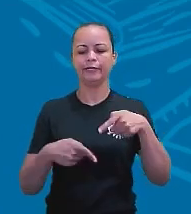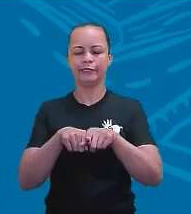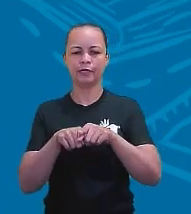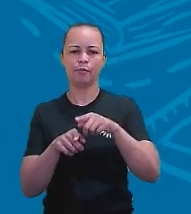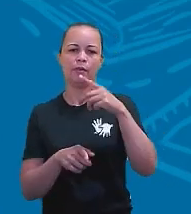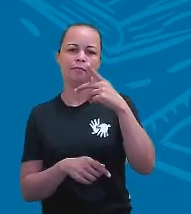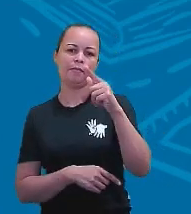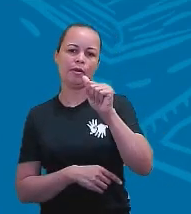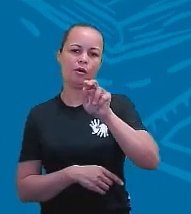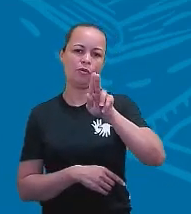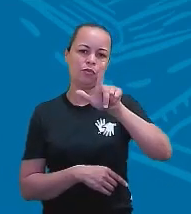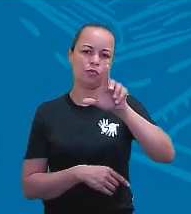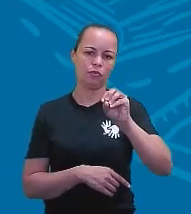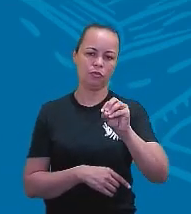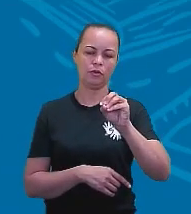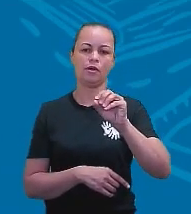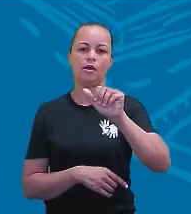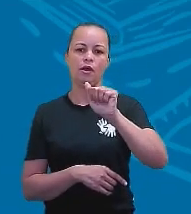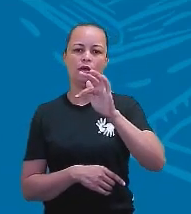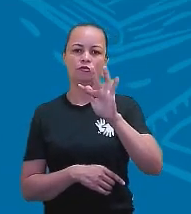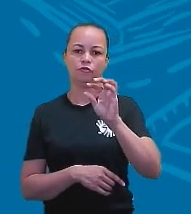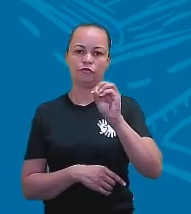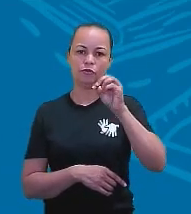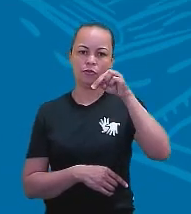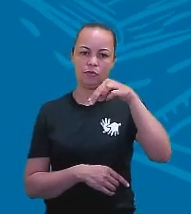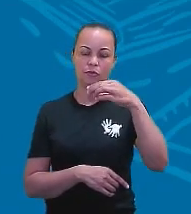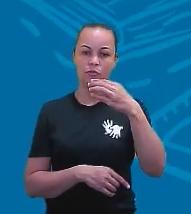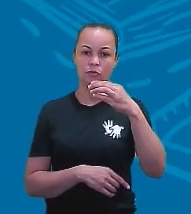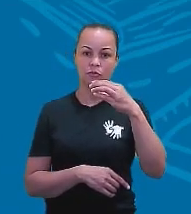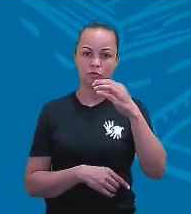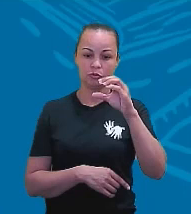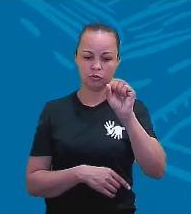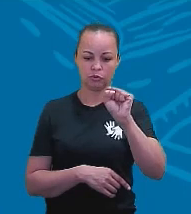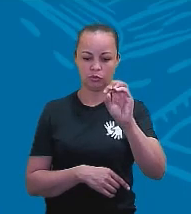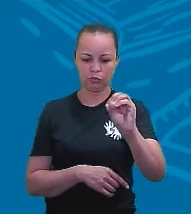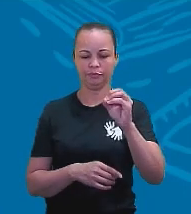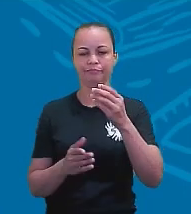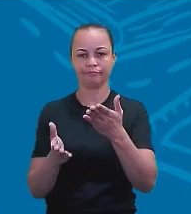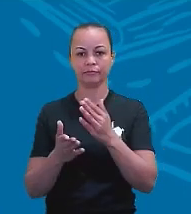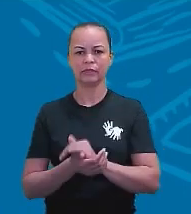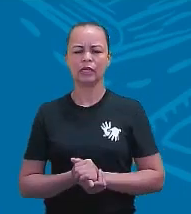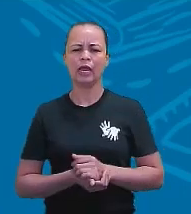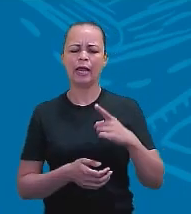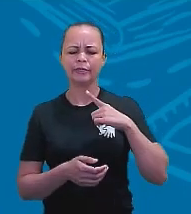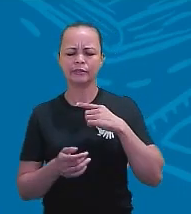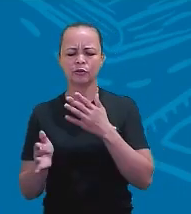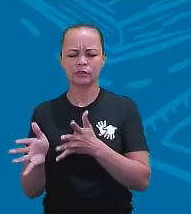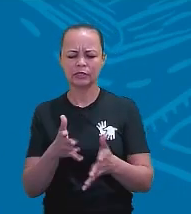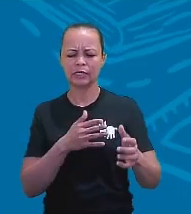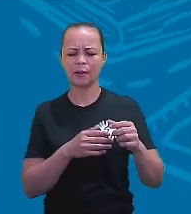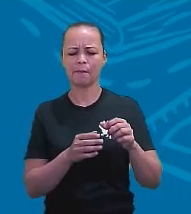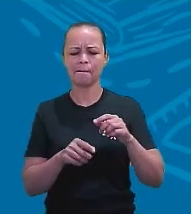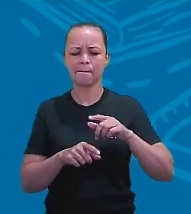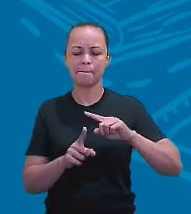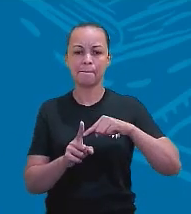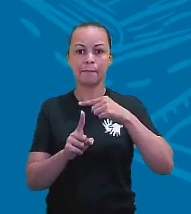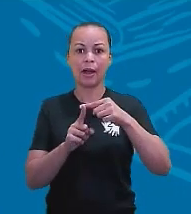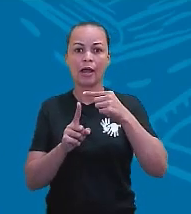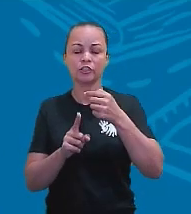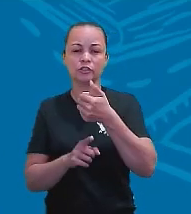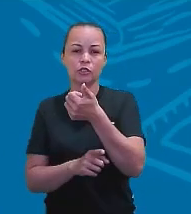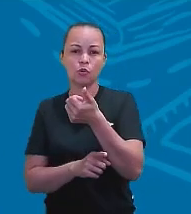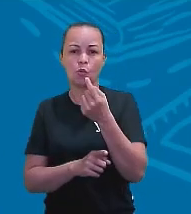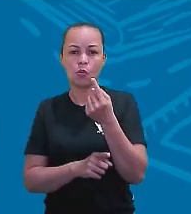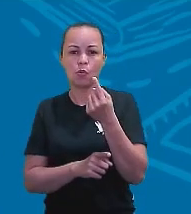chegou a possuir uma rede ferroviária de mais de 1.600 quilômetros distribuídos entre os estados